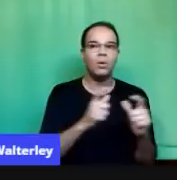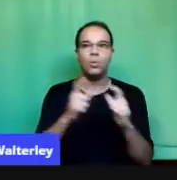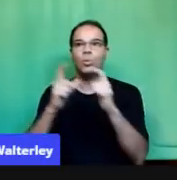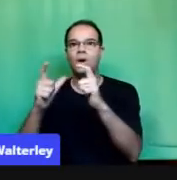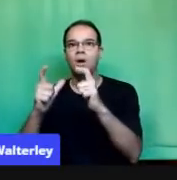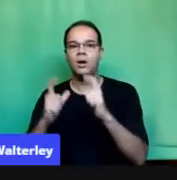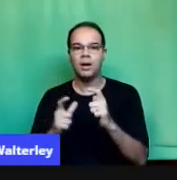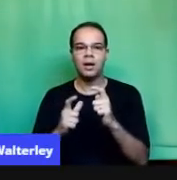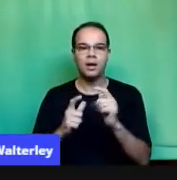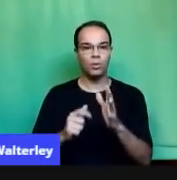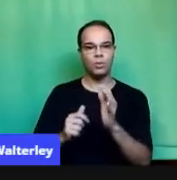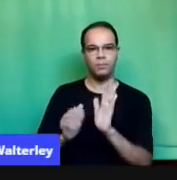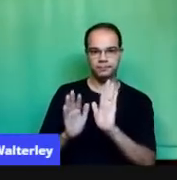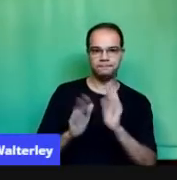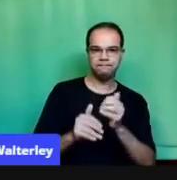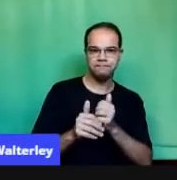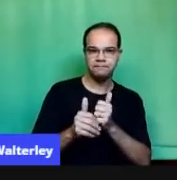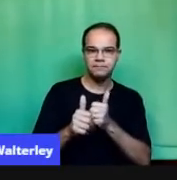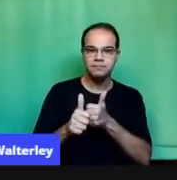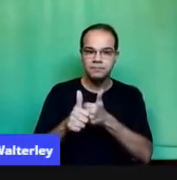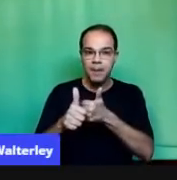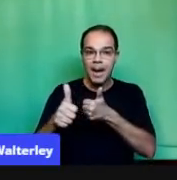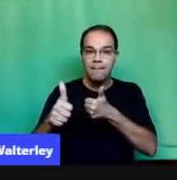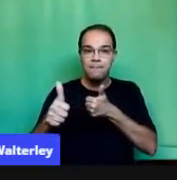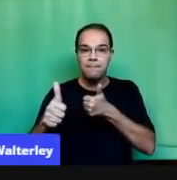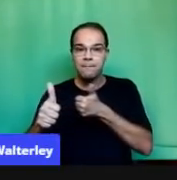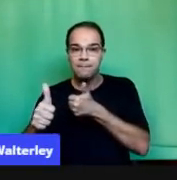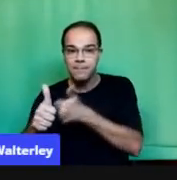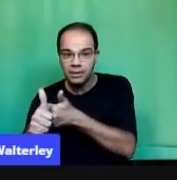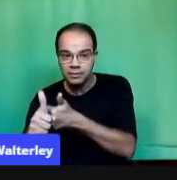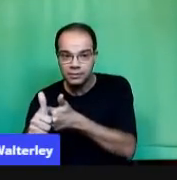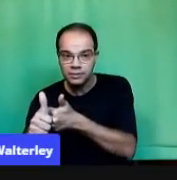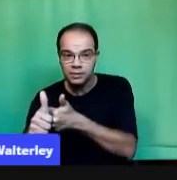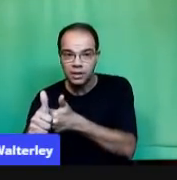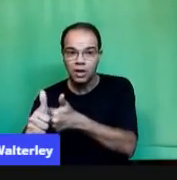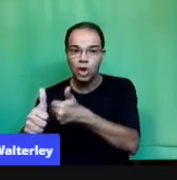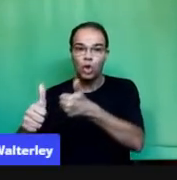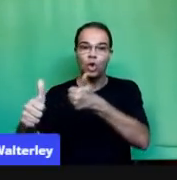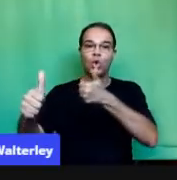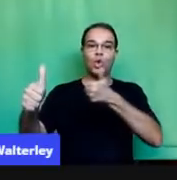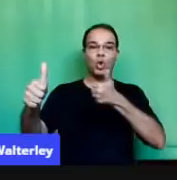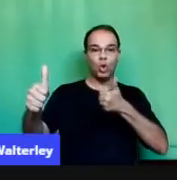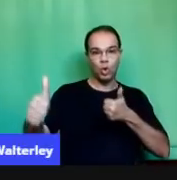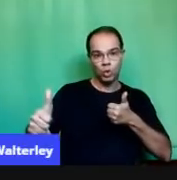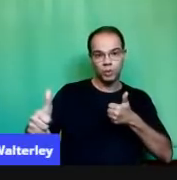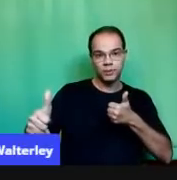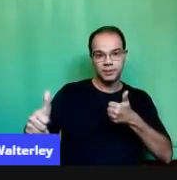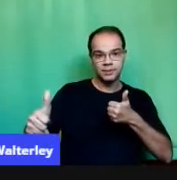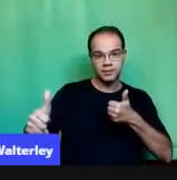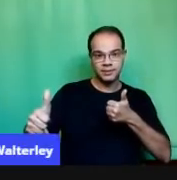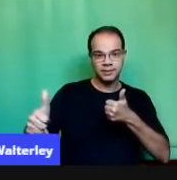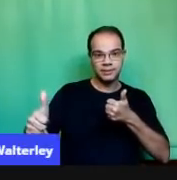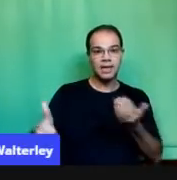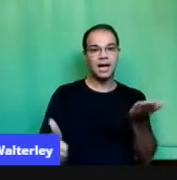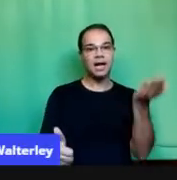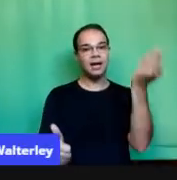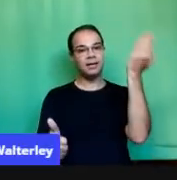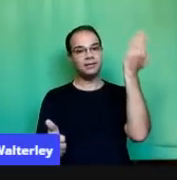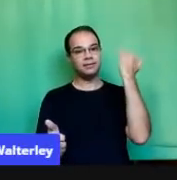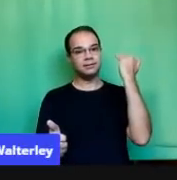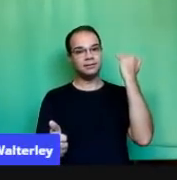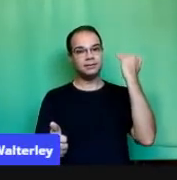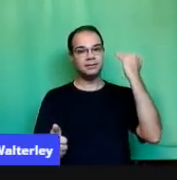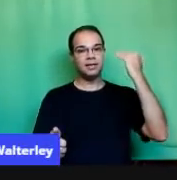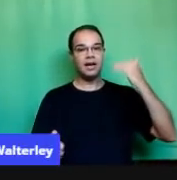como perto, longe, frente e trás, hoje, ontem, amanhã, antes e depois.